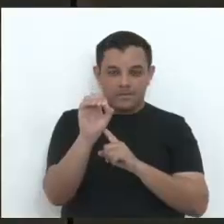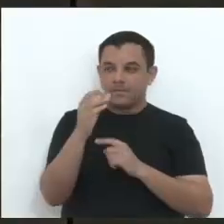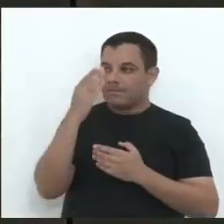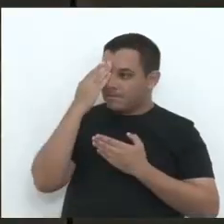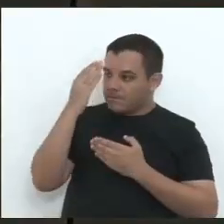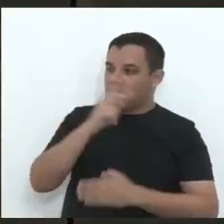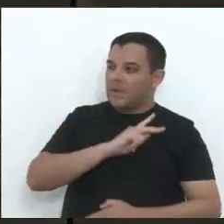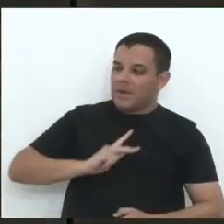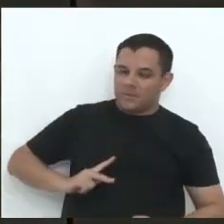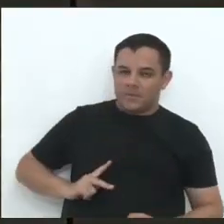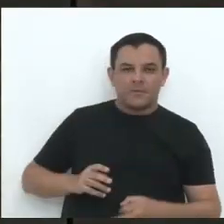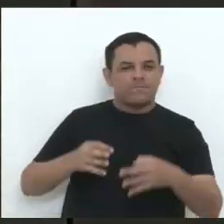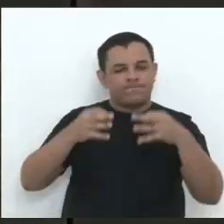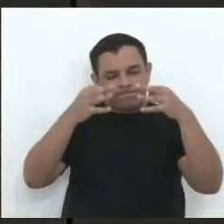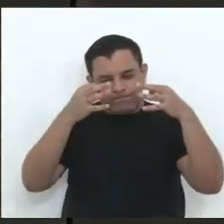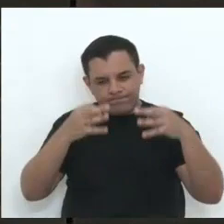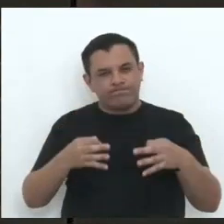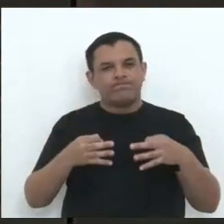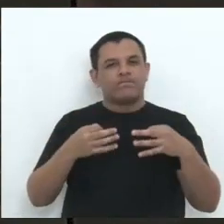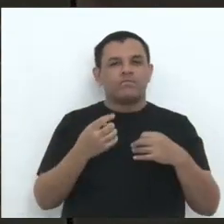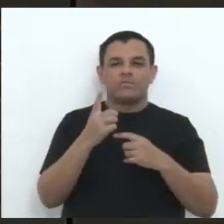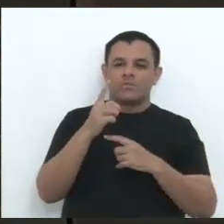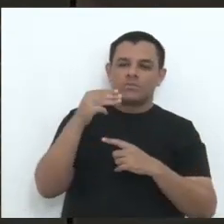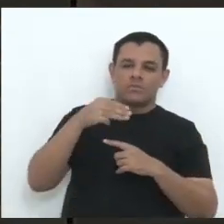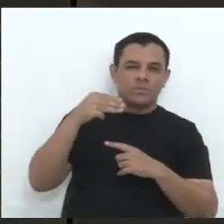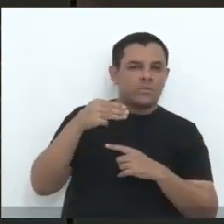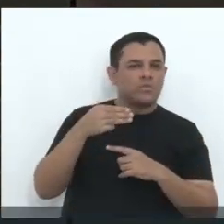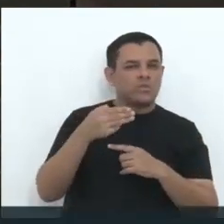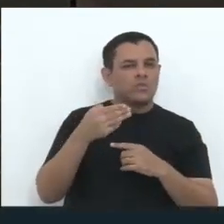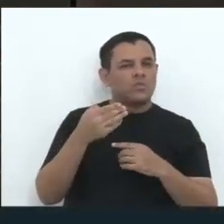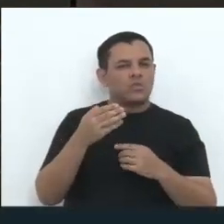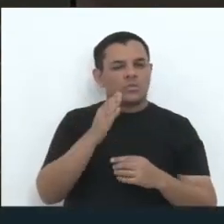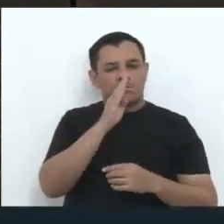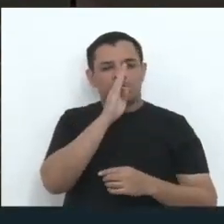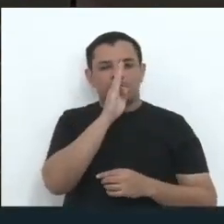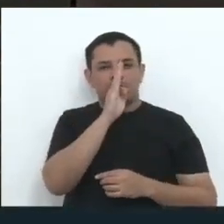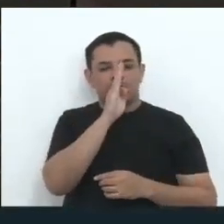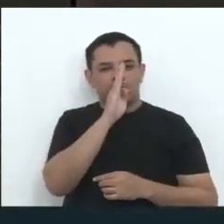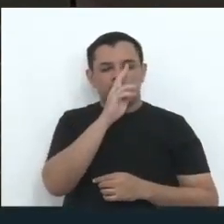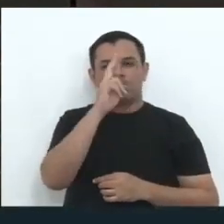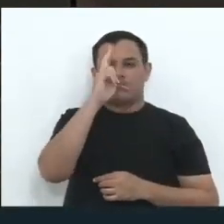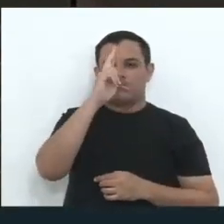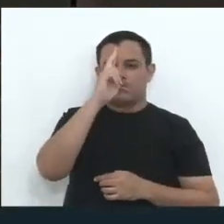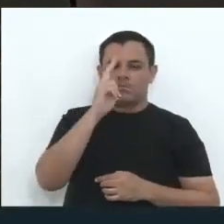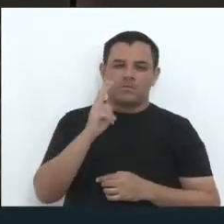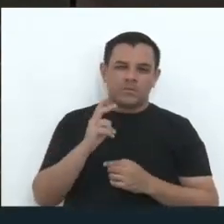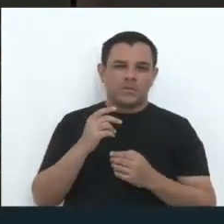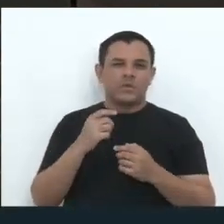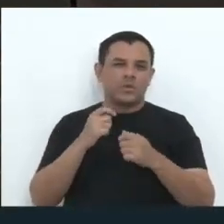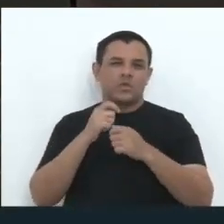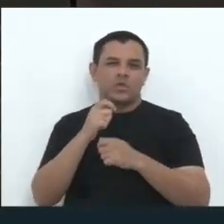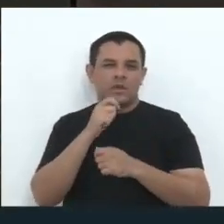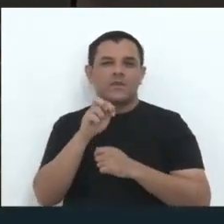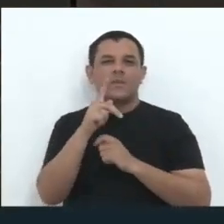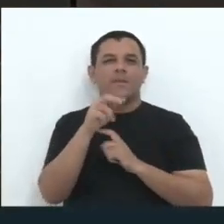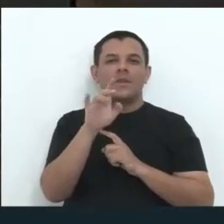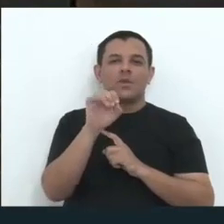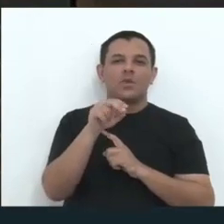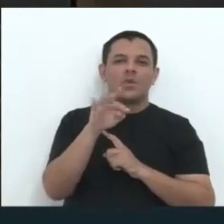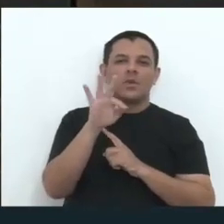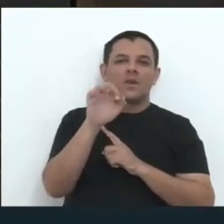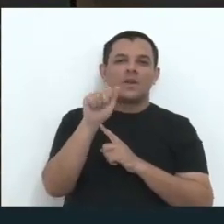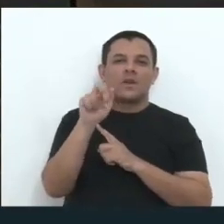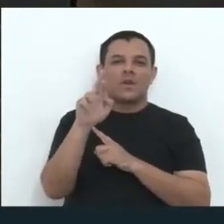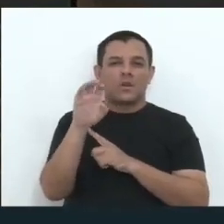Justíssima, esse um minuto de silêncio em nome do jornalista Pedro Notaro, né? A qual partiu e vai